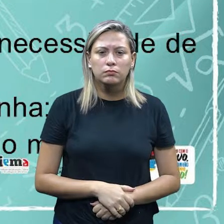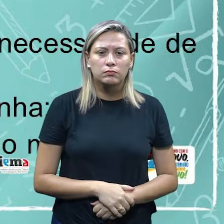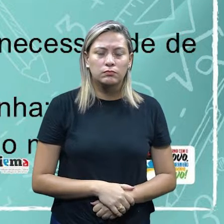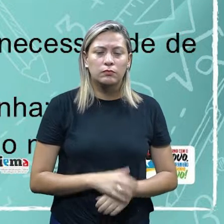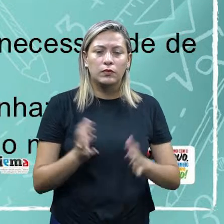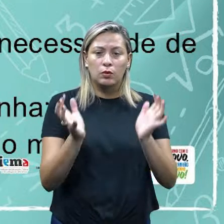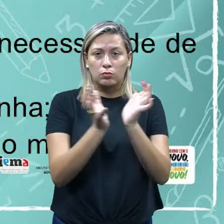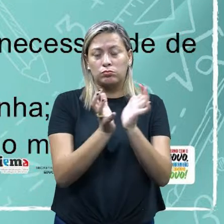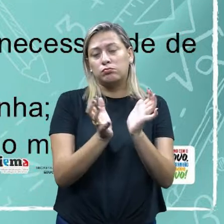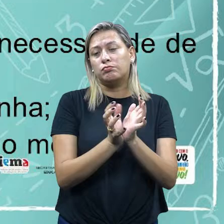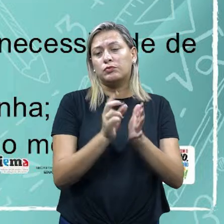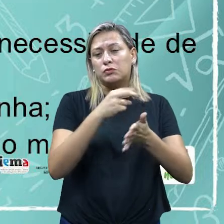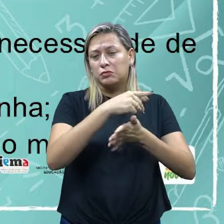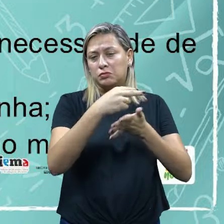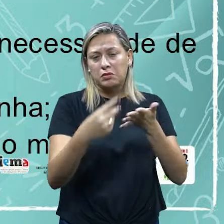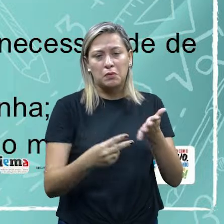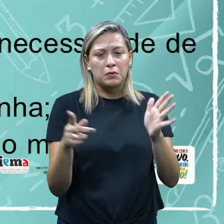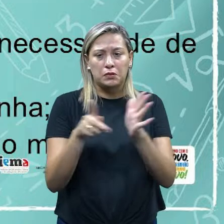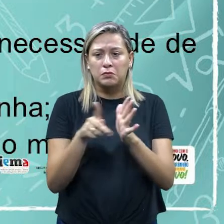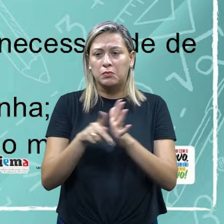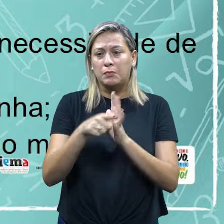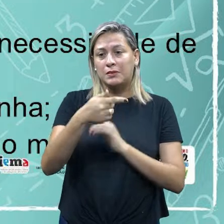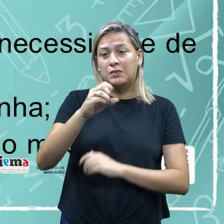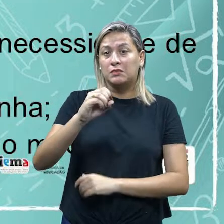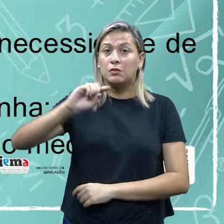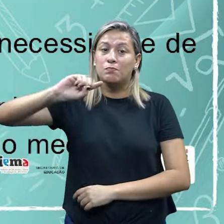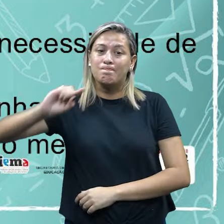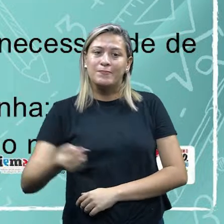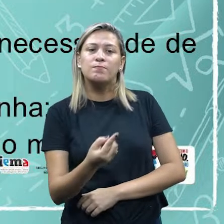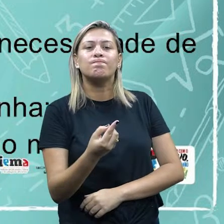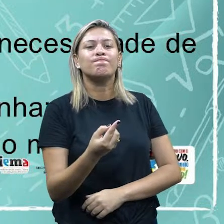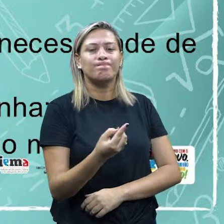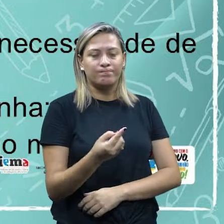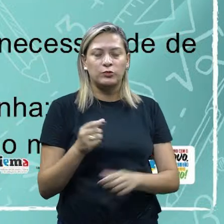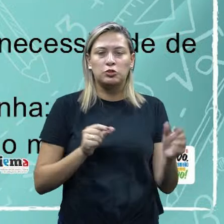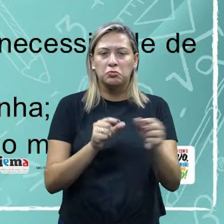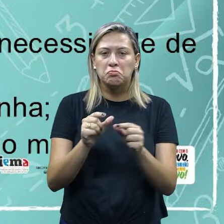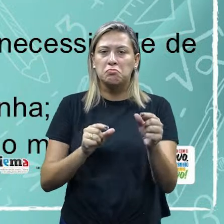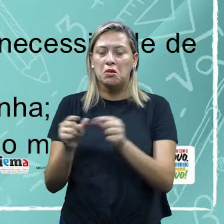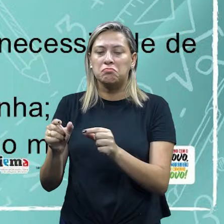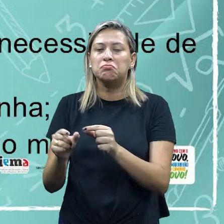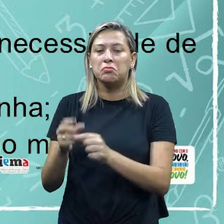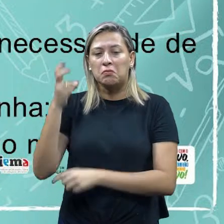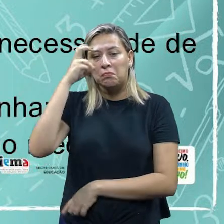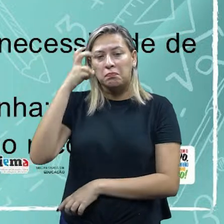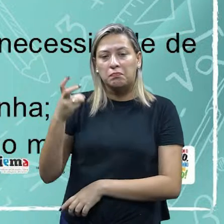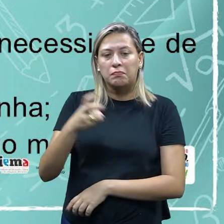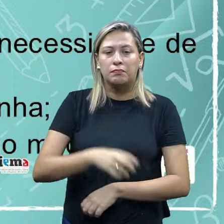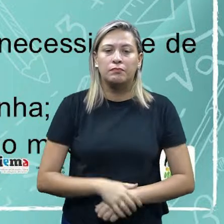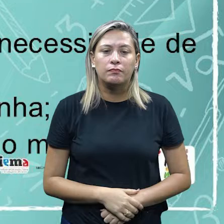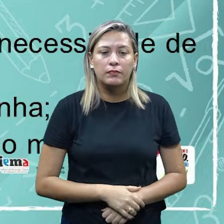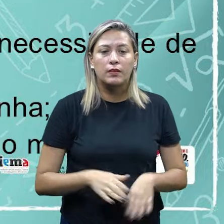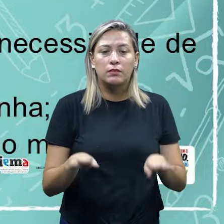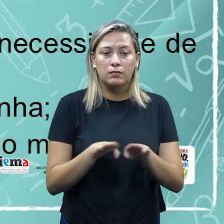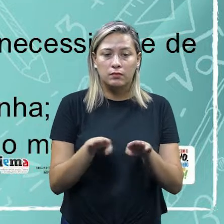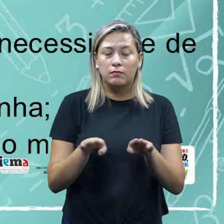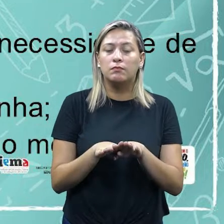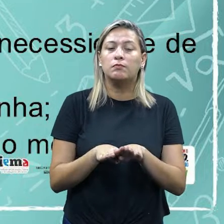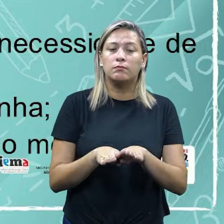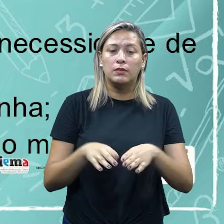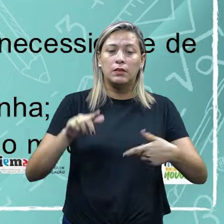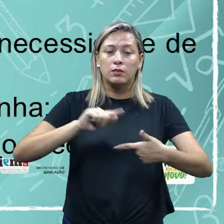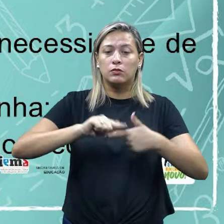ferramentas específicas inclui mais de 700 mil recursos de peças inteligentes. A atualização da geometria facilitada,